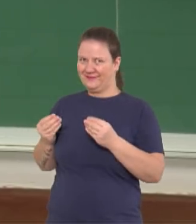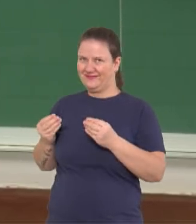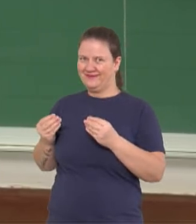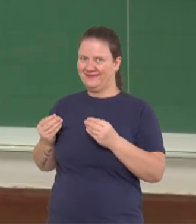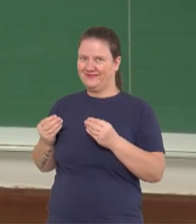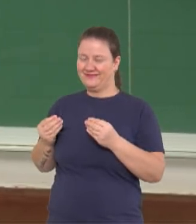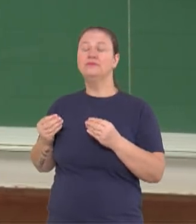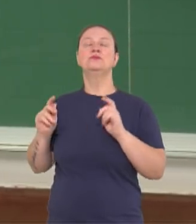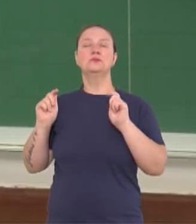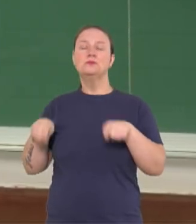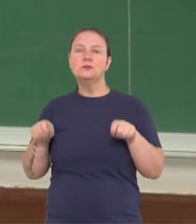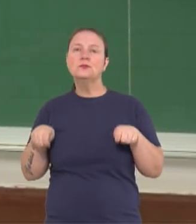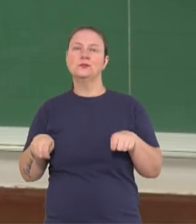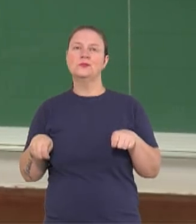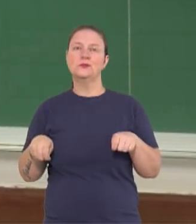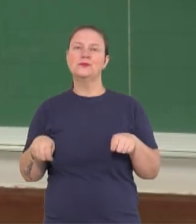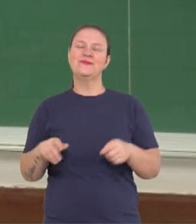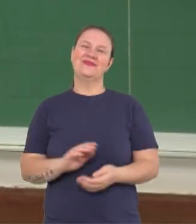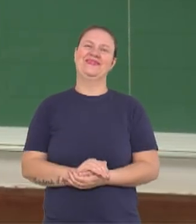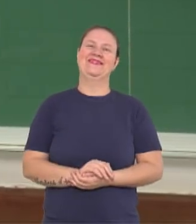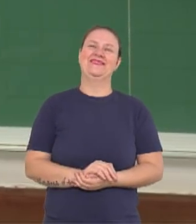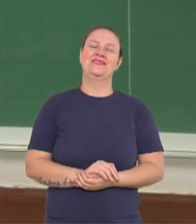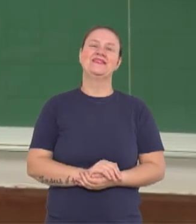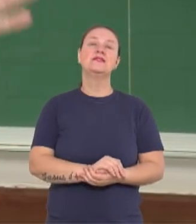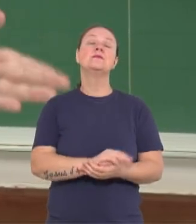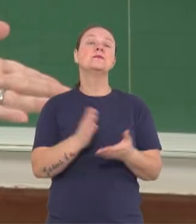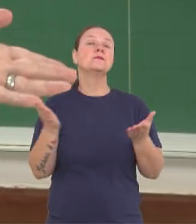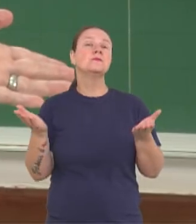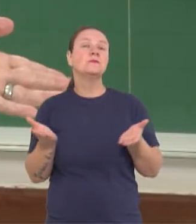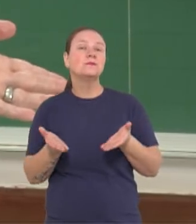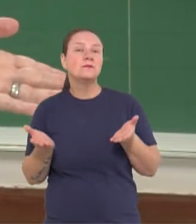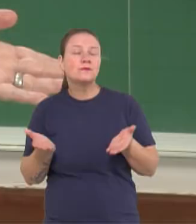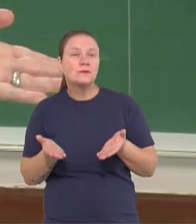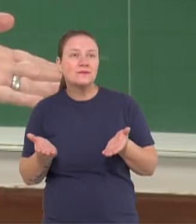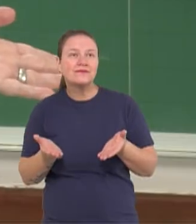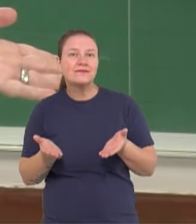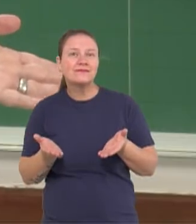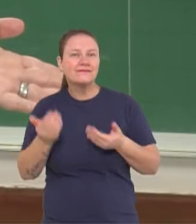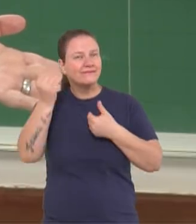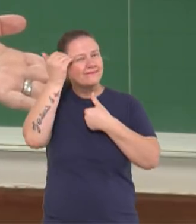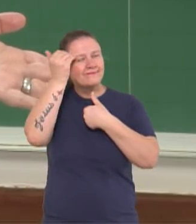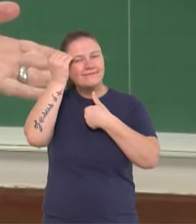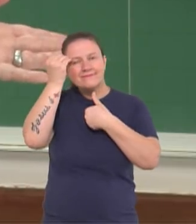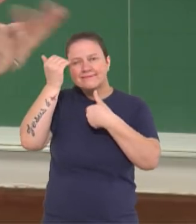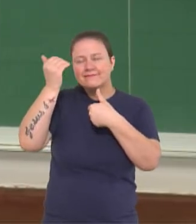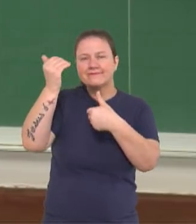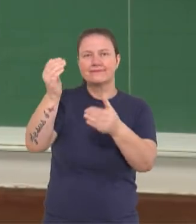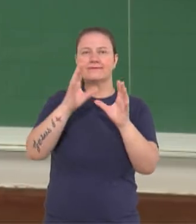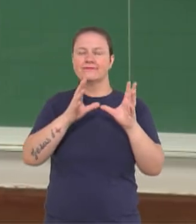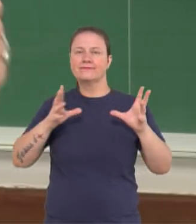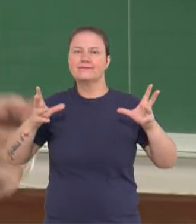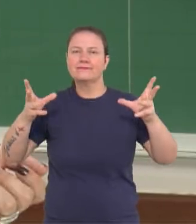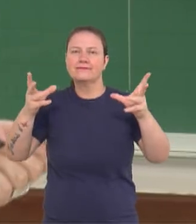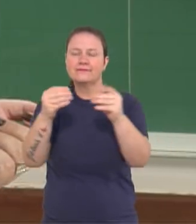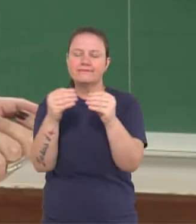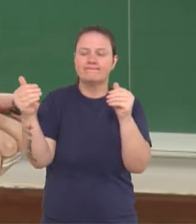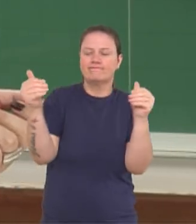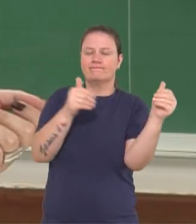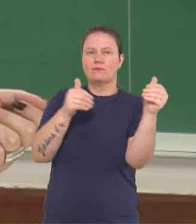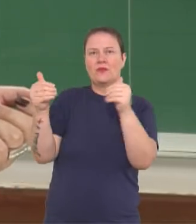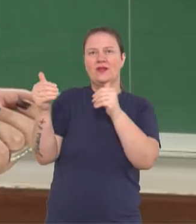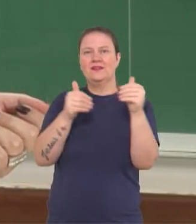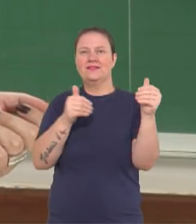vão narrar, né, vão relatar, ok? Então, né, agradeço aí por terem participado de mais essa